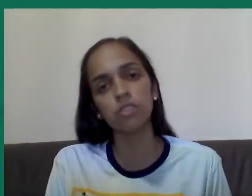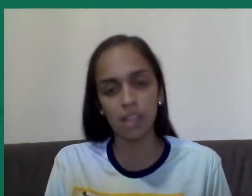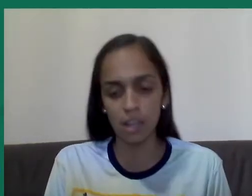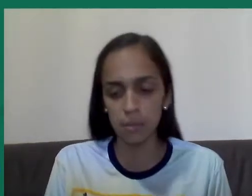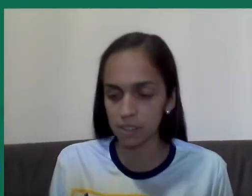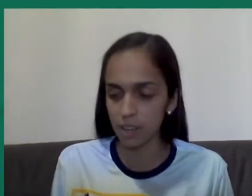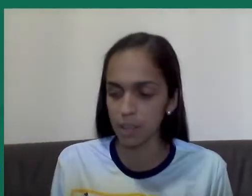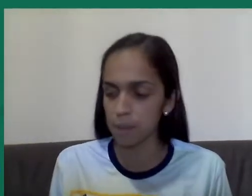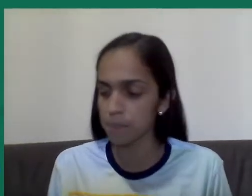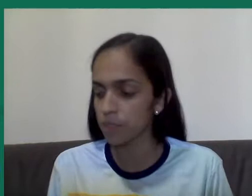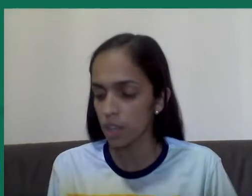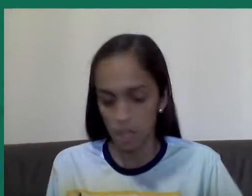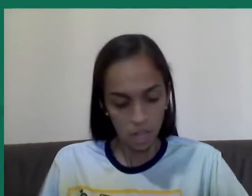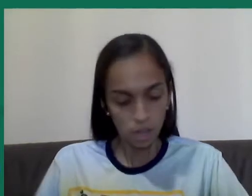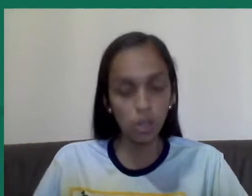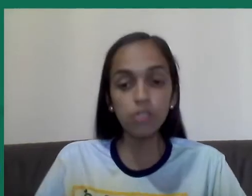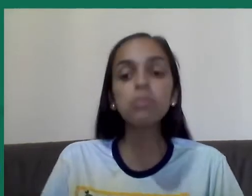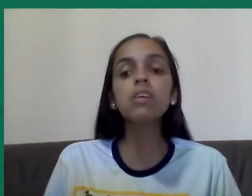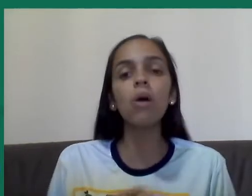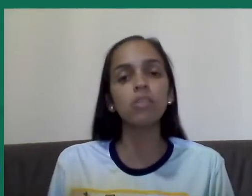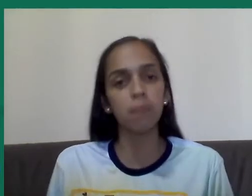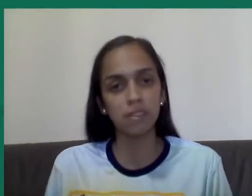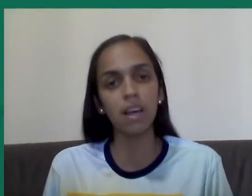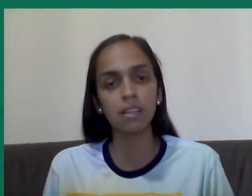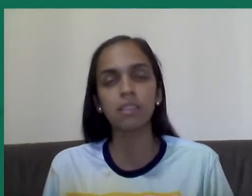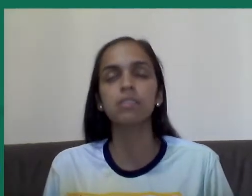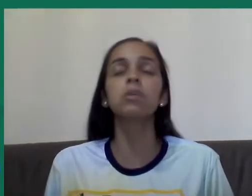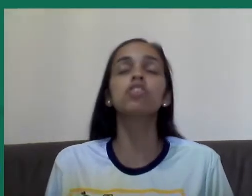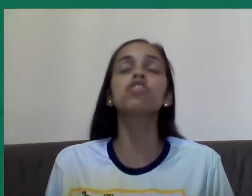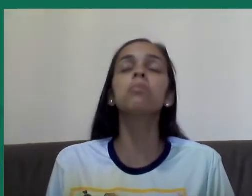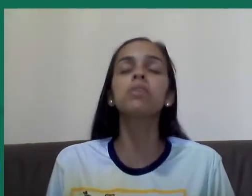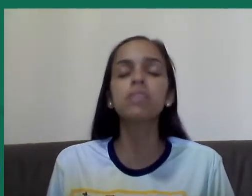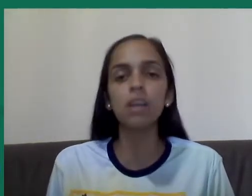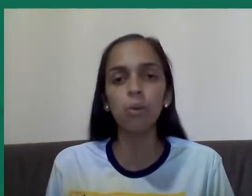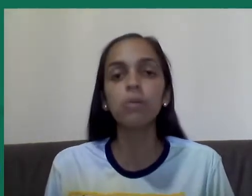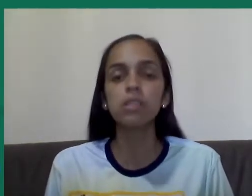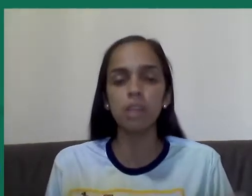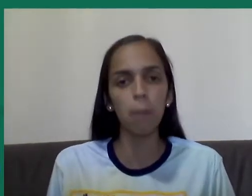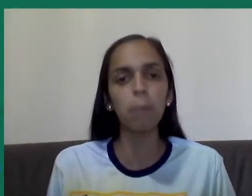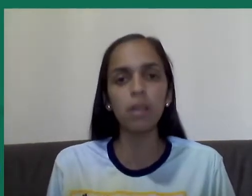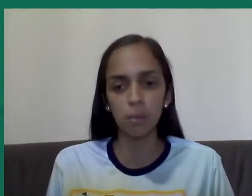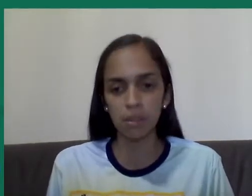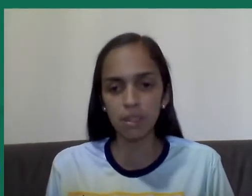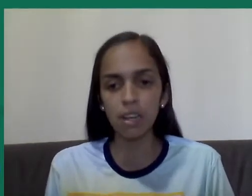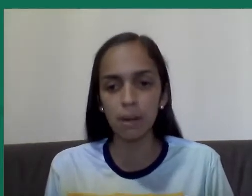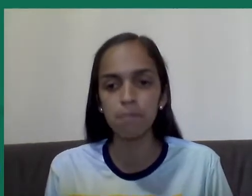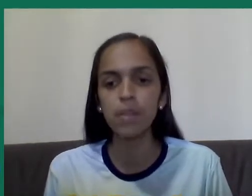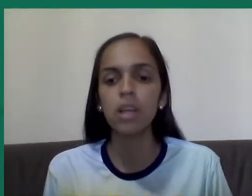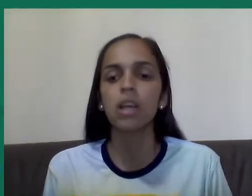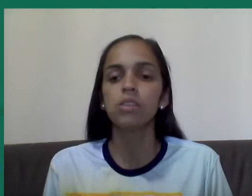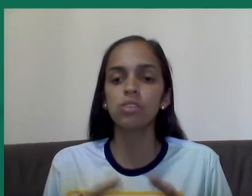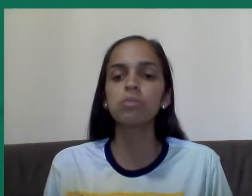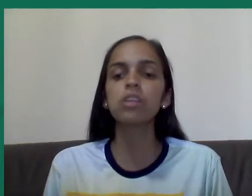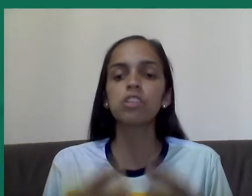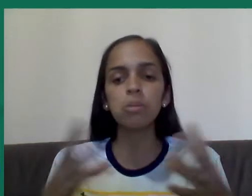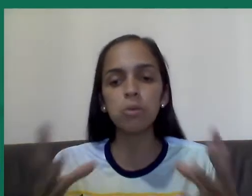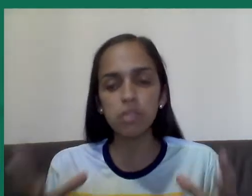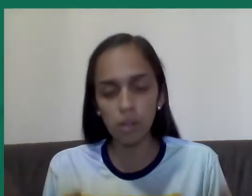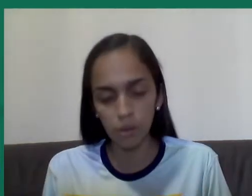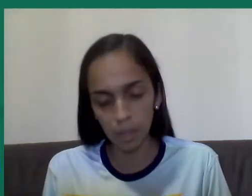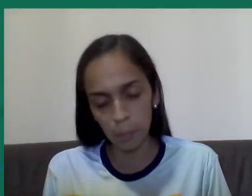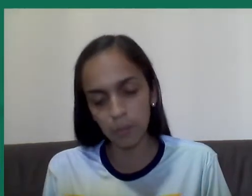contrastes na sociedade brasileira. Nós vimos em aulas passadas sobre a distribuição da população brasileira. Nós vimos